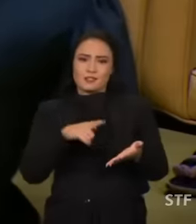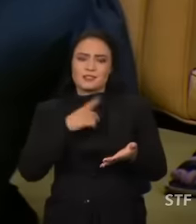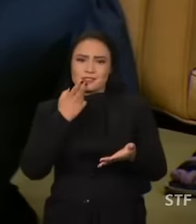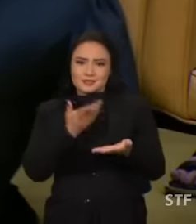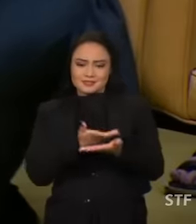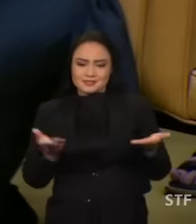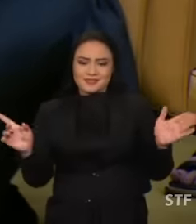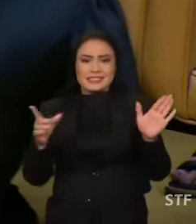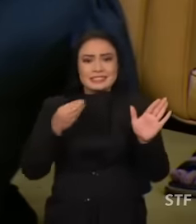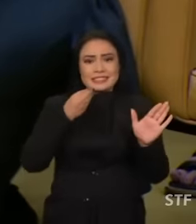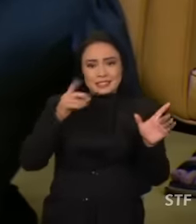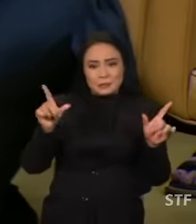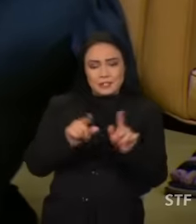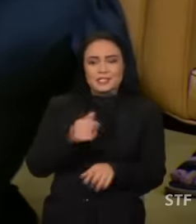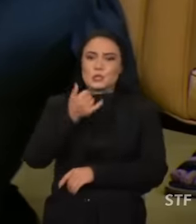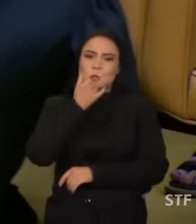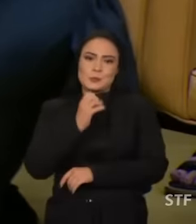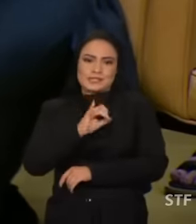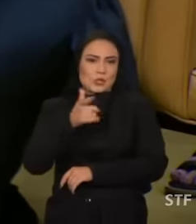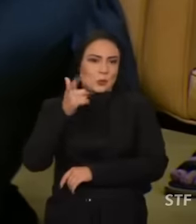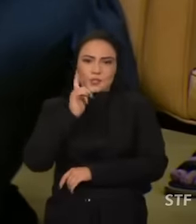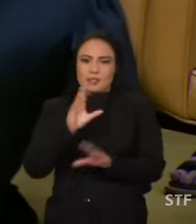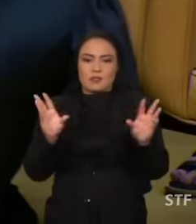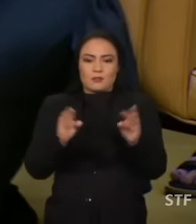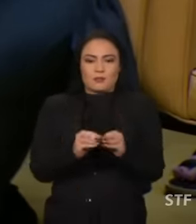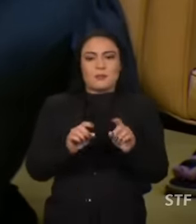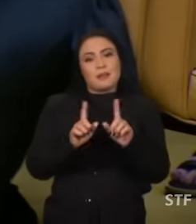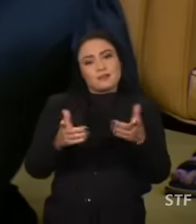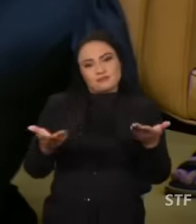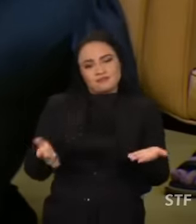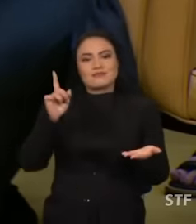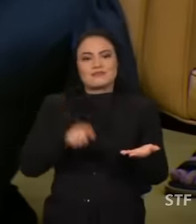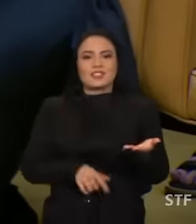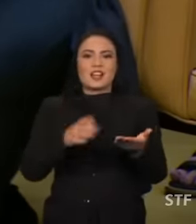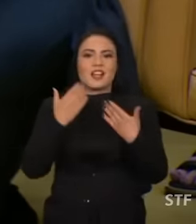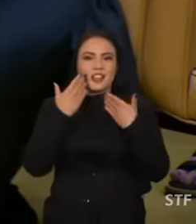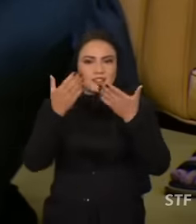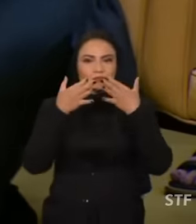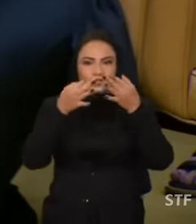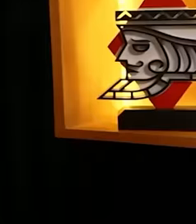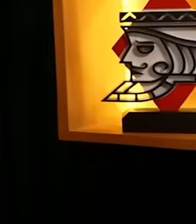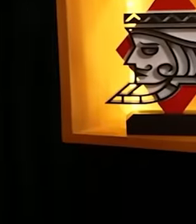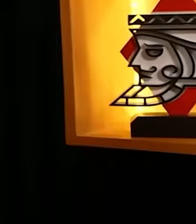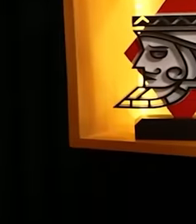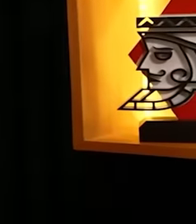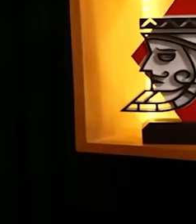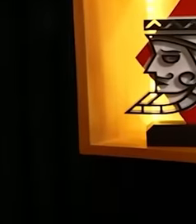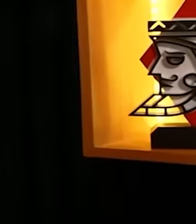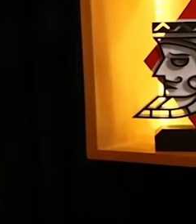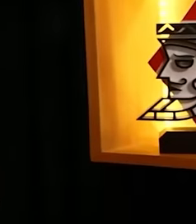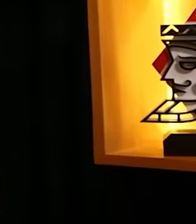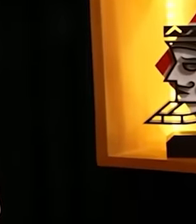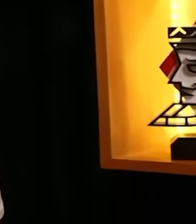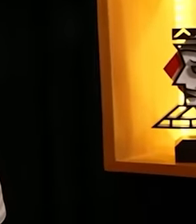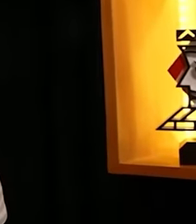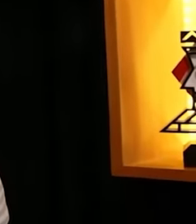Eu tentei ser breve, peço desculpa se eu não consegui, mas, enfim, é isso. Agradeço muito a atenção de Vossa Excelência. Ler e escrever com